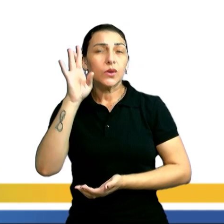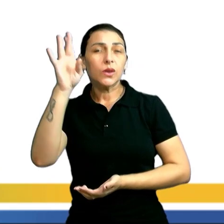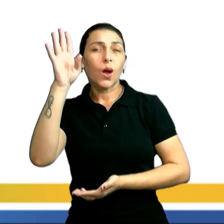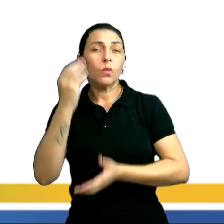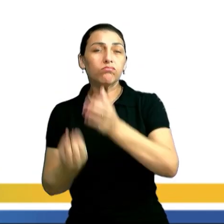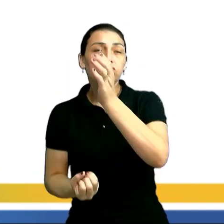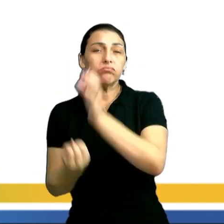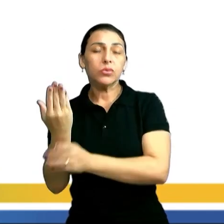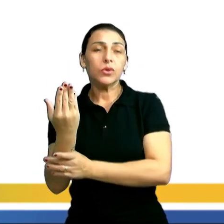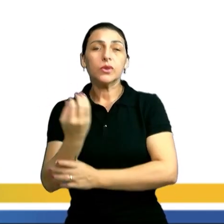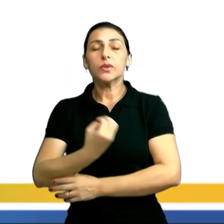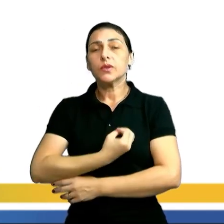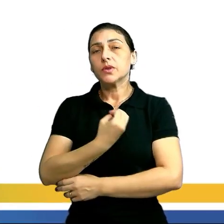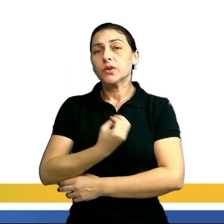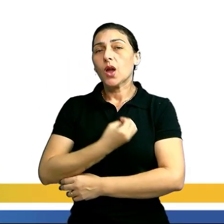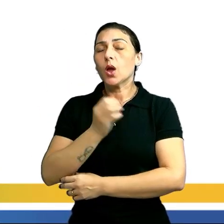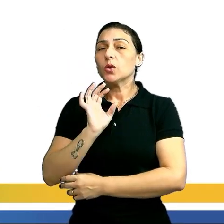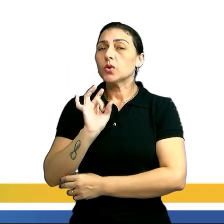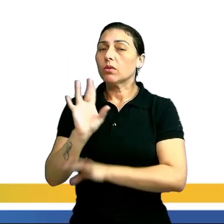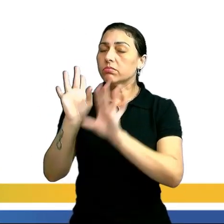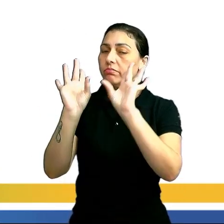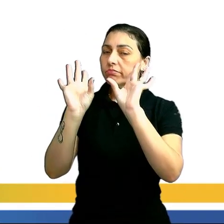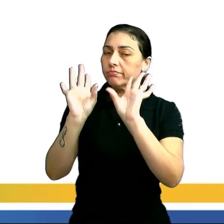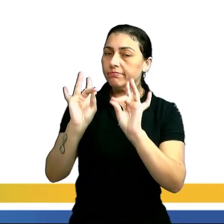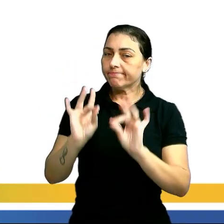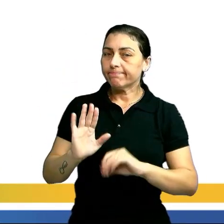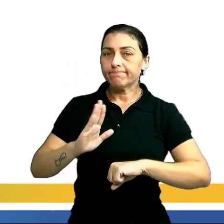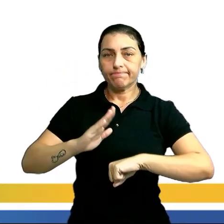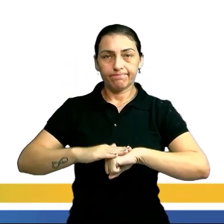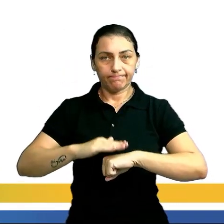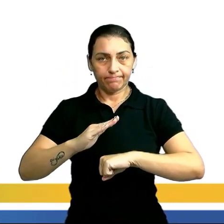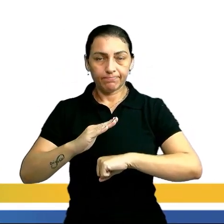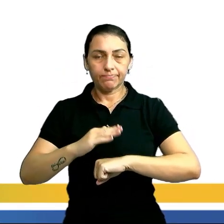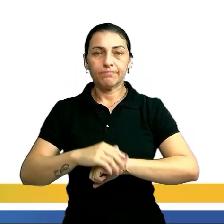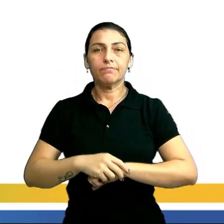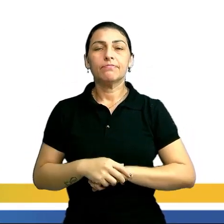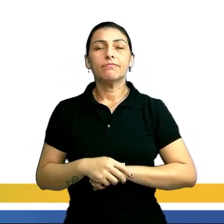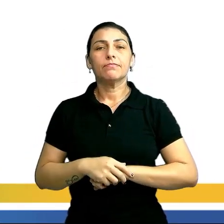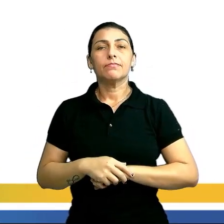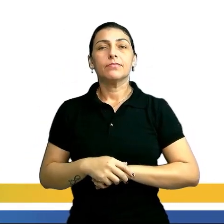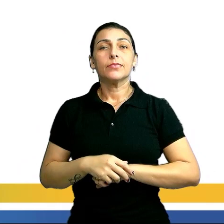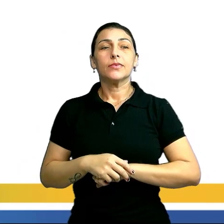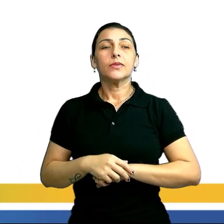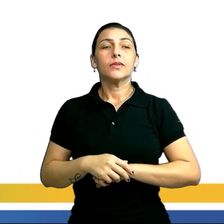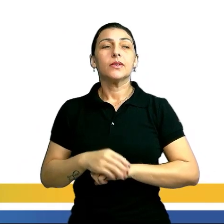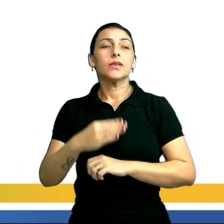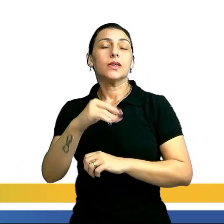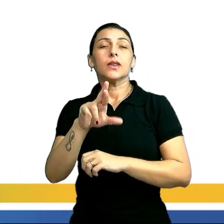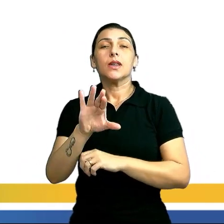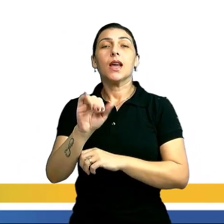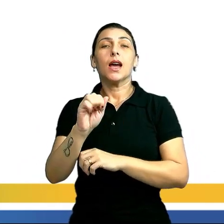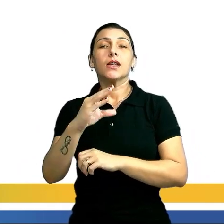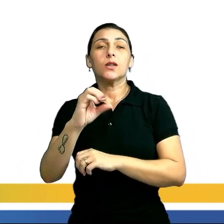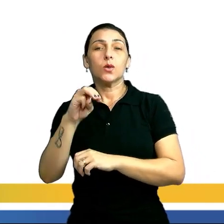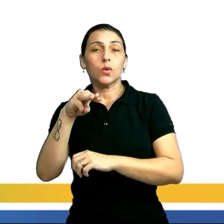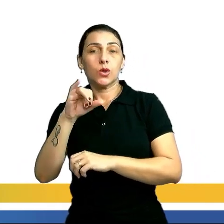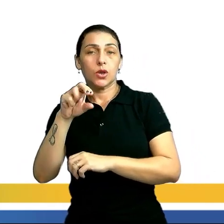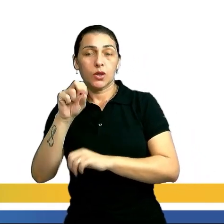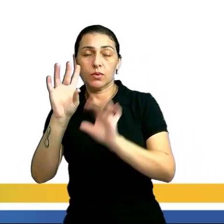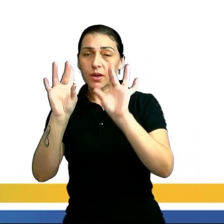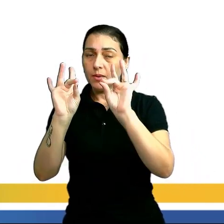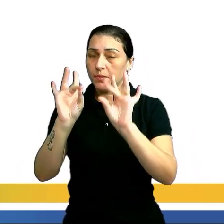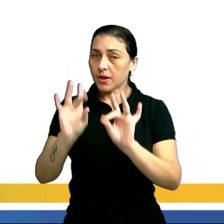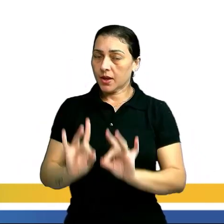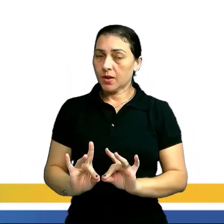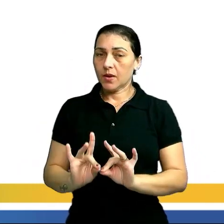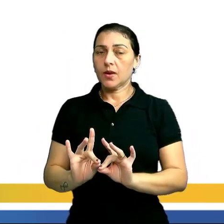Teorias sobre a origem. Vamos só descrever um pouquinho mais sobre elas. Criacionismo, que descreve-se